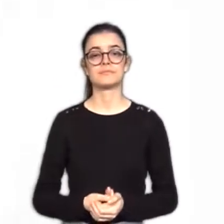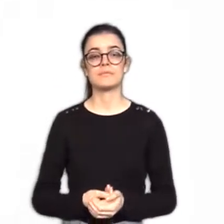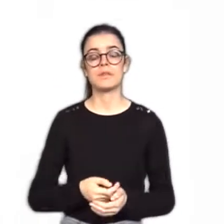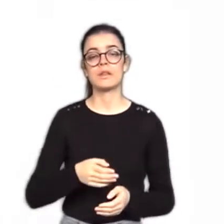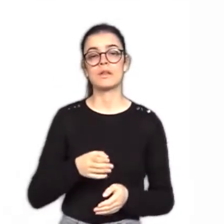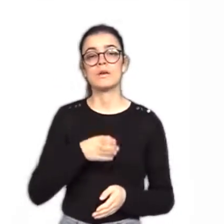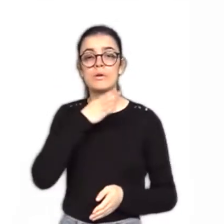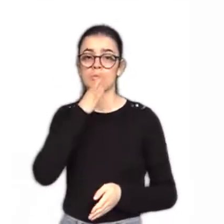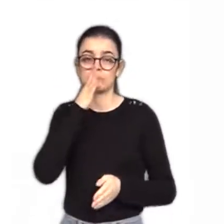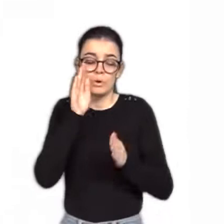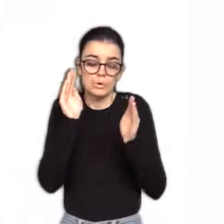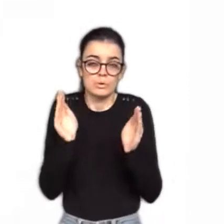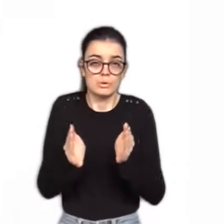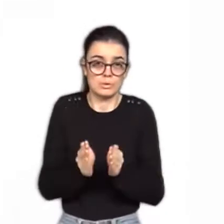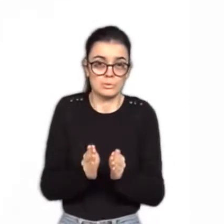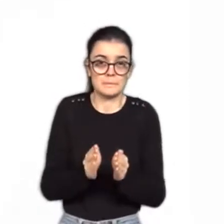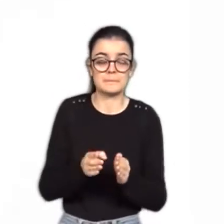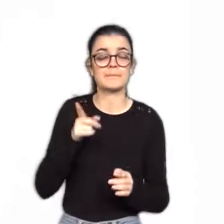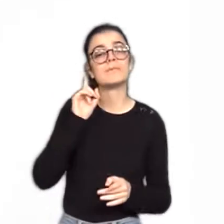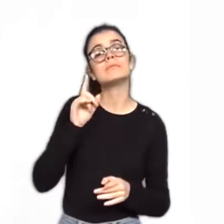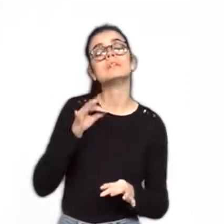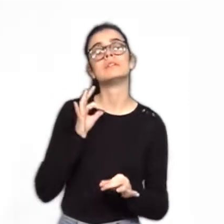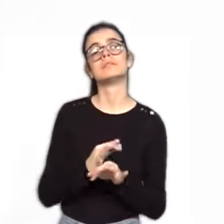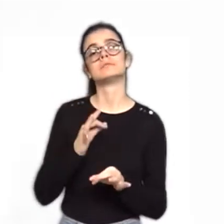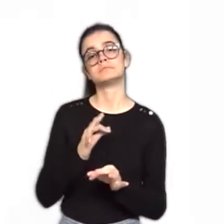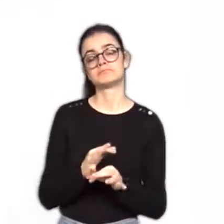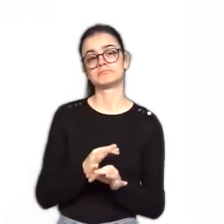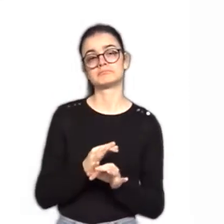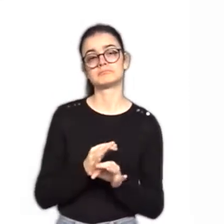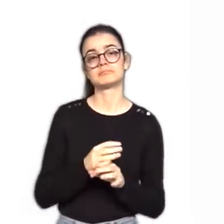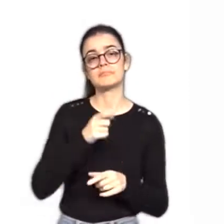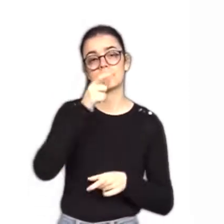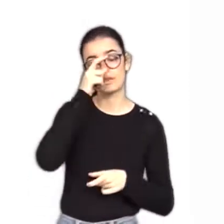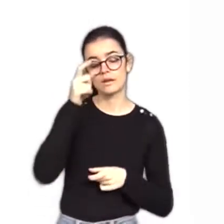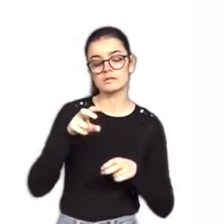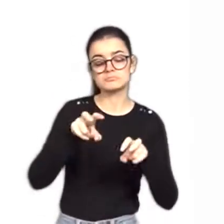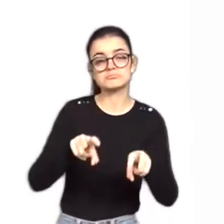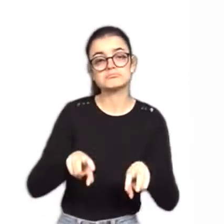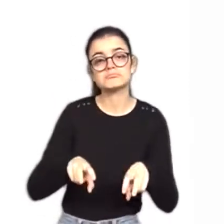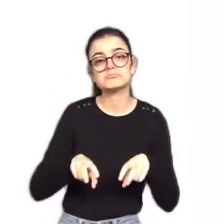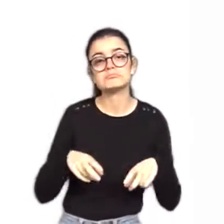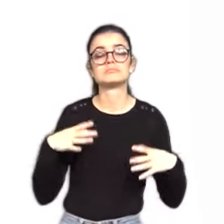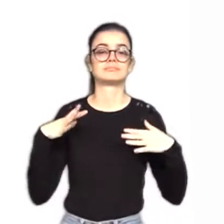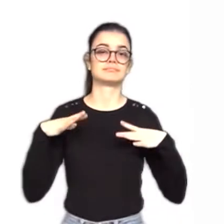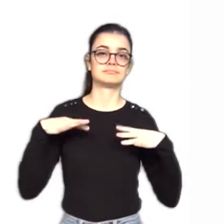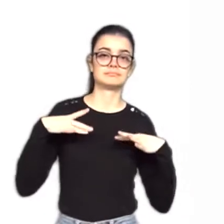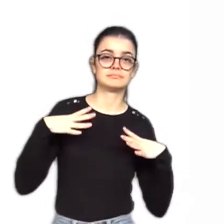O pequeno comboio, em dias de festa, levava as pessoas a